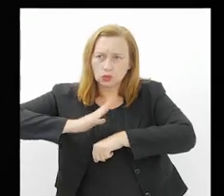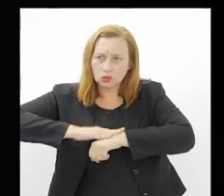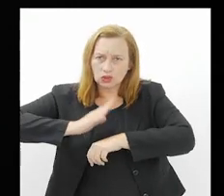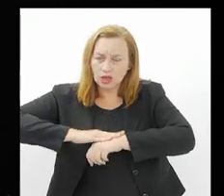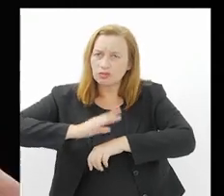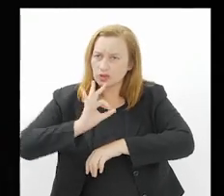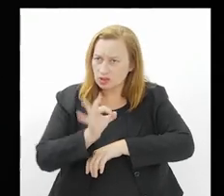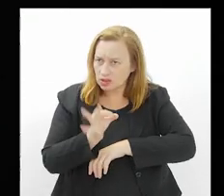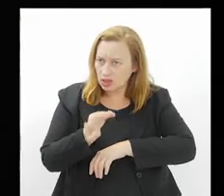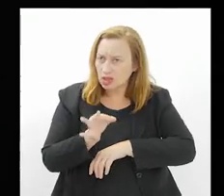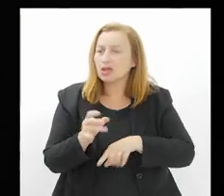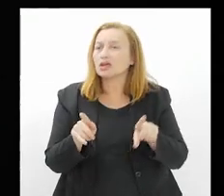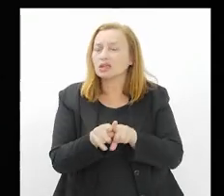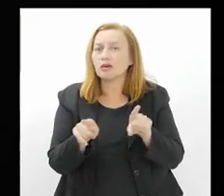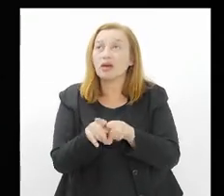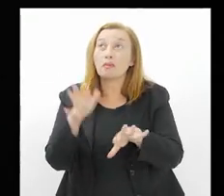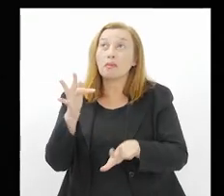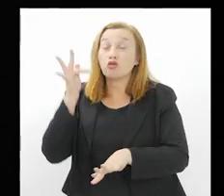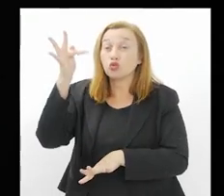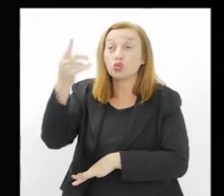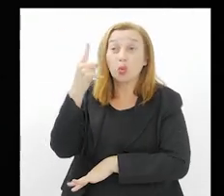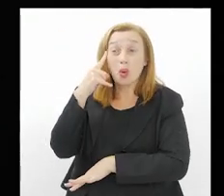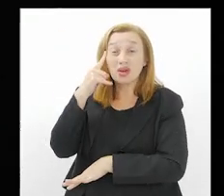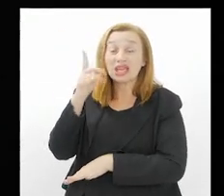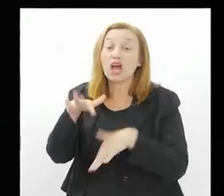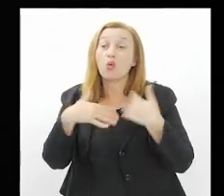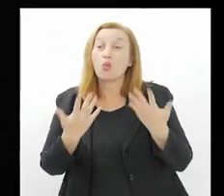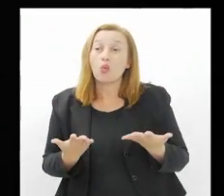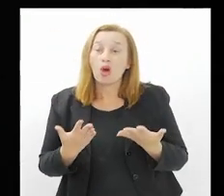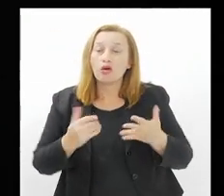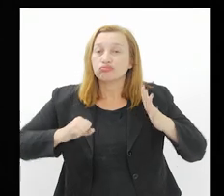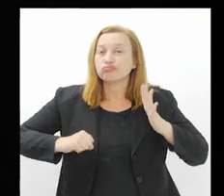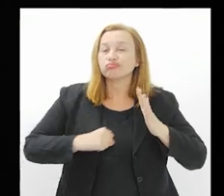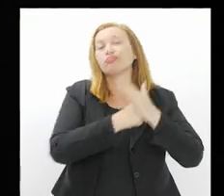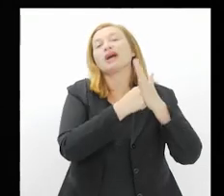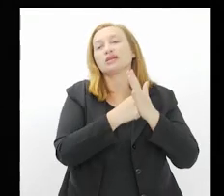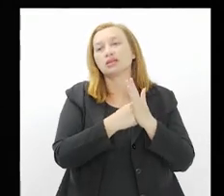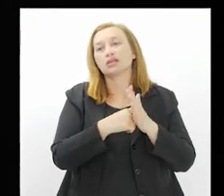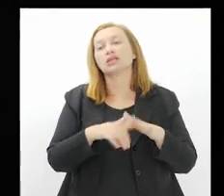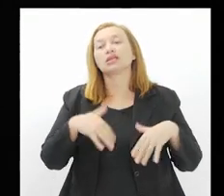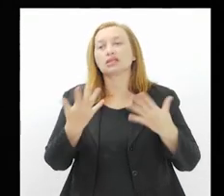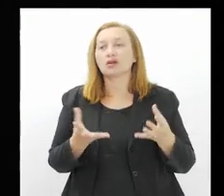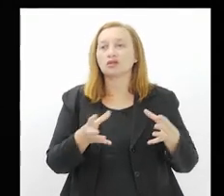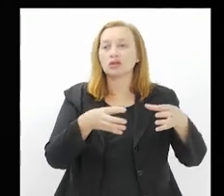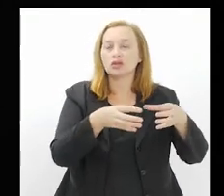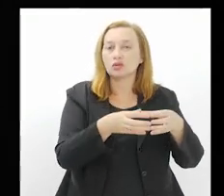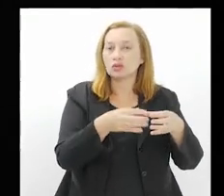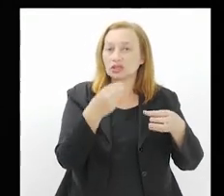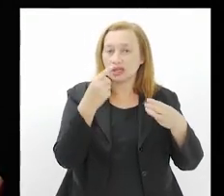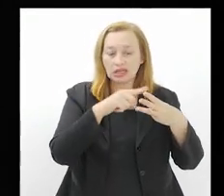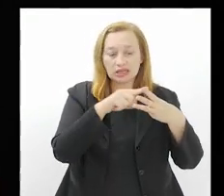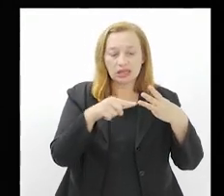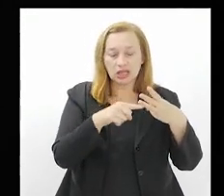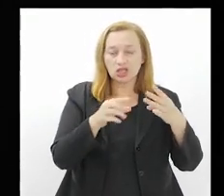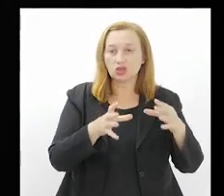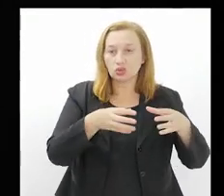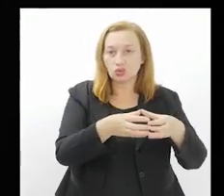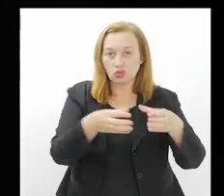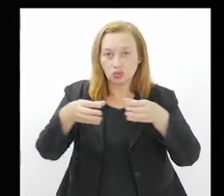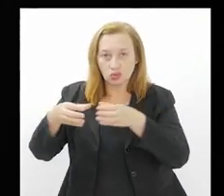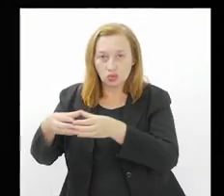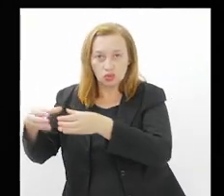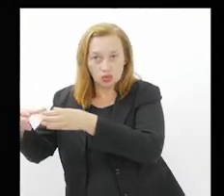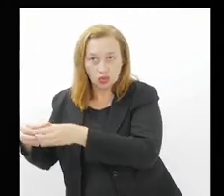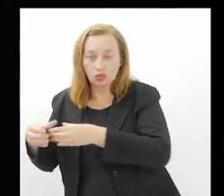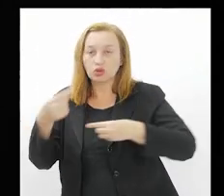no tempo corrente, como também para o futuro, quais seriam os possíveis impactos, né? E são grupos interdisciplinares que